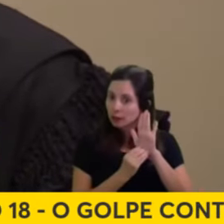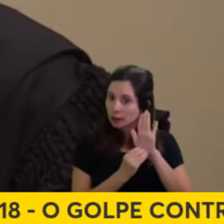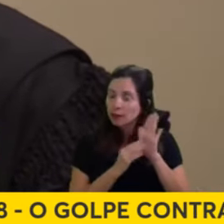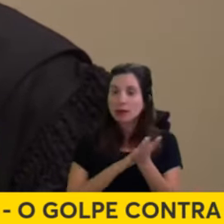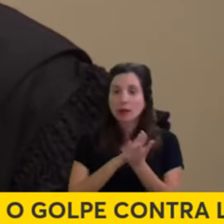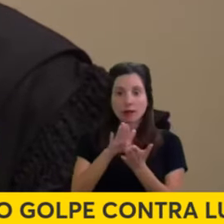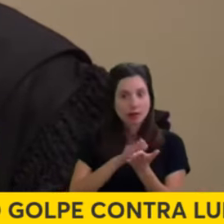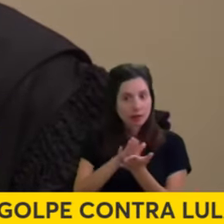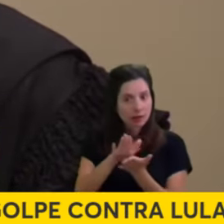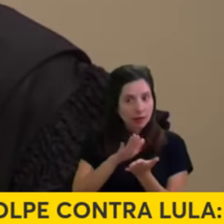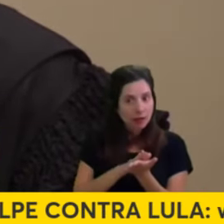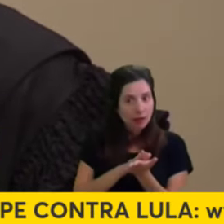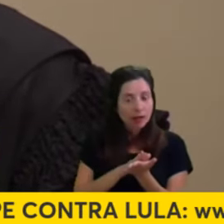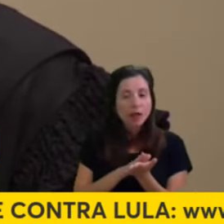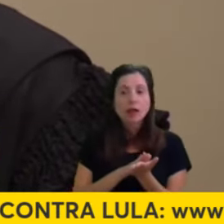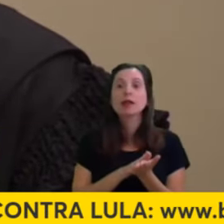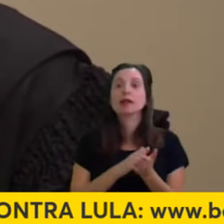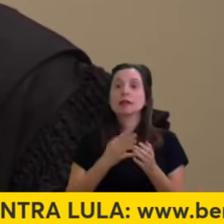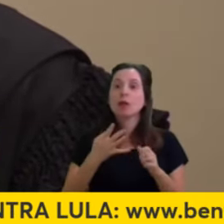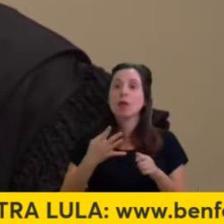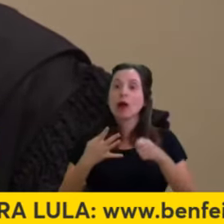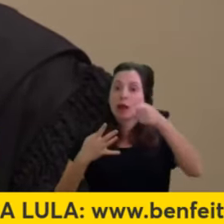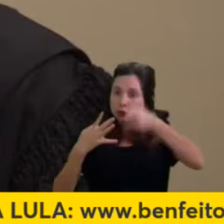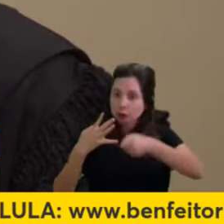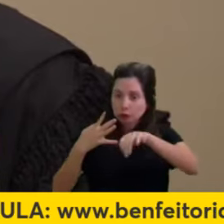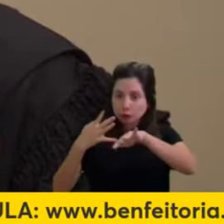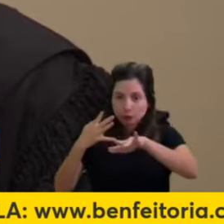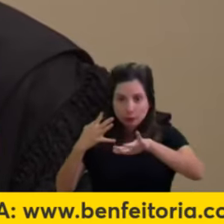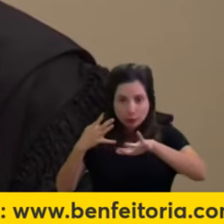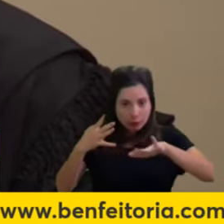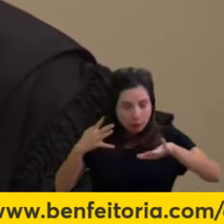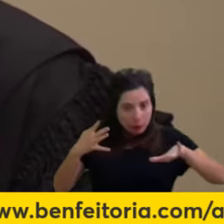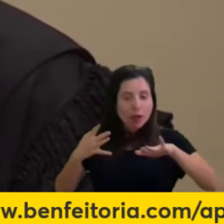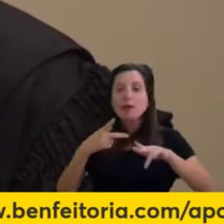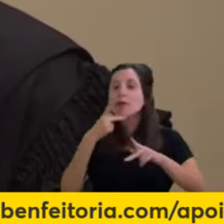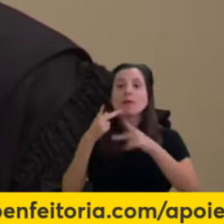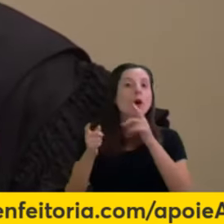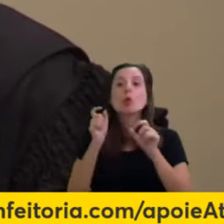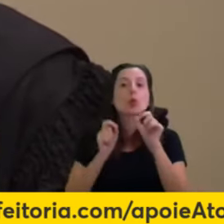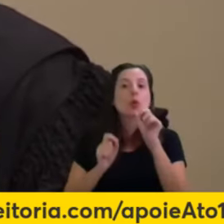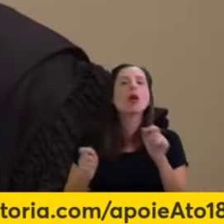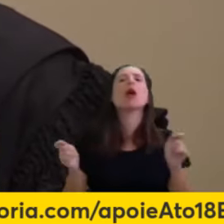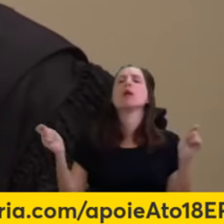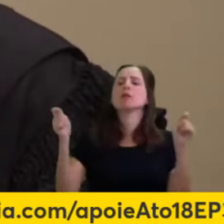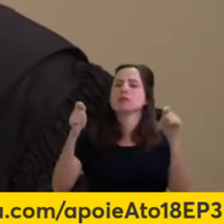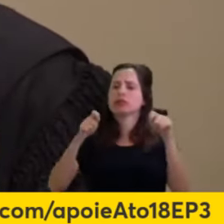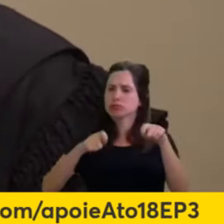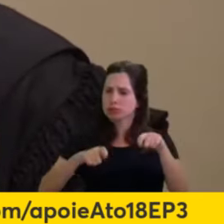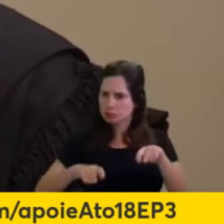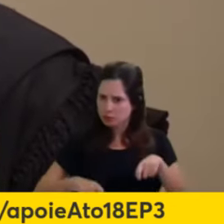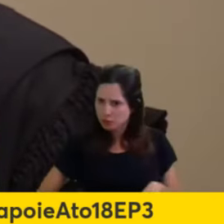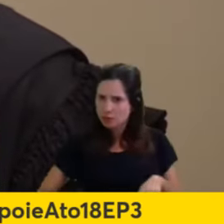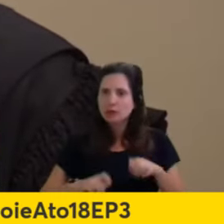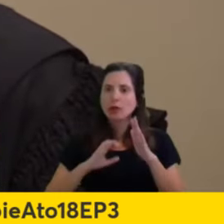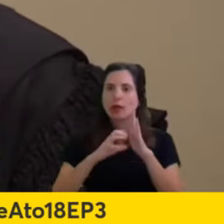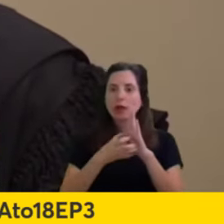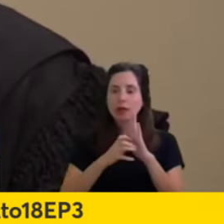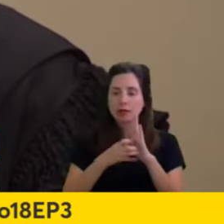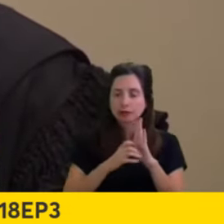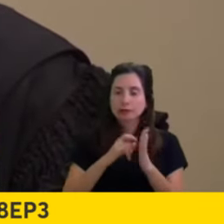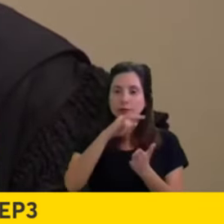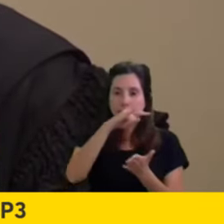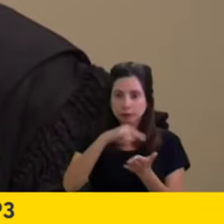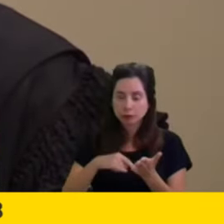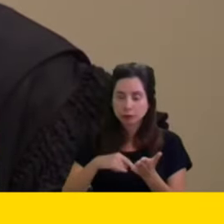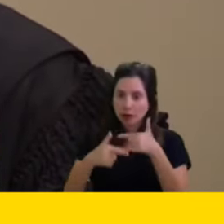contas a jurisprudência do TSE é firme no sentido de que é possível que a agremiação partidária contrate serviços advocatícios